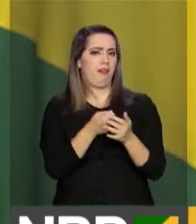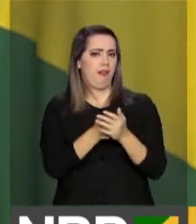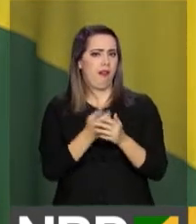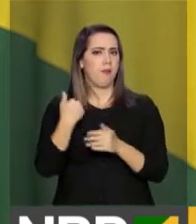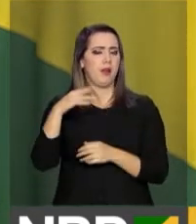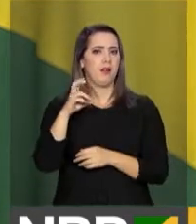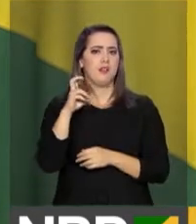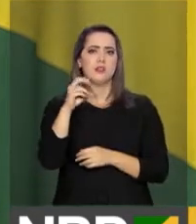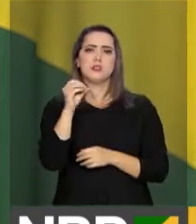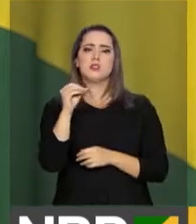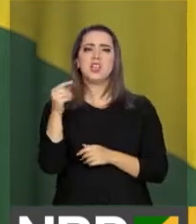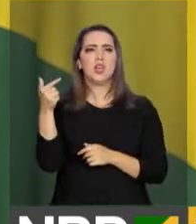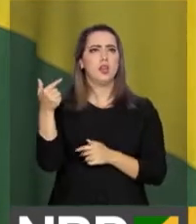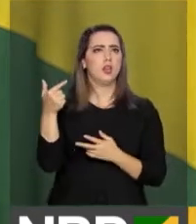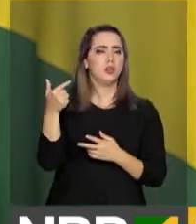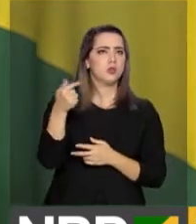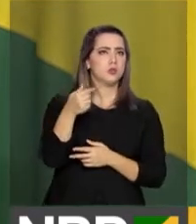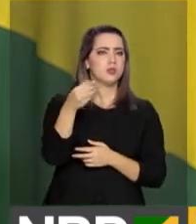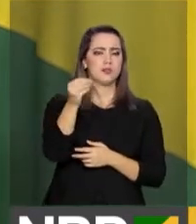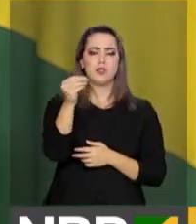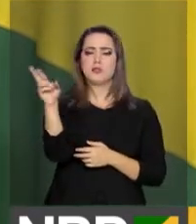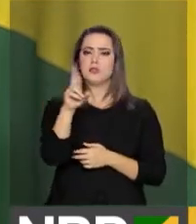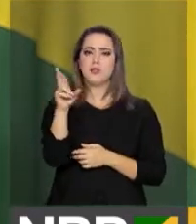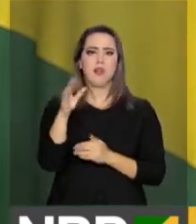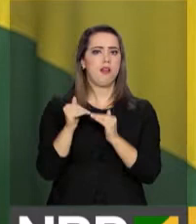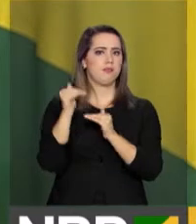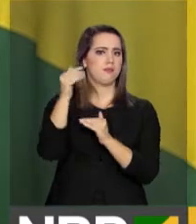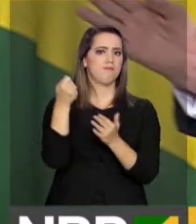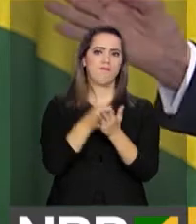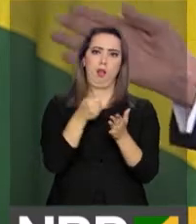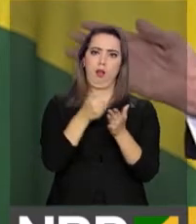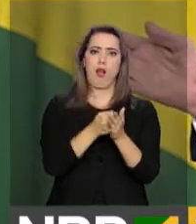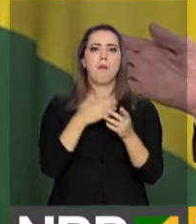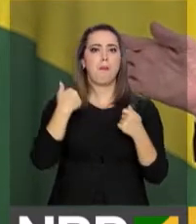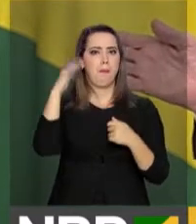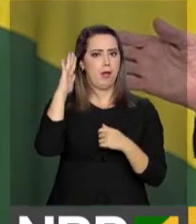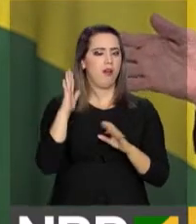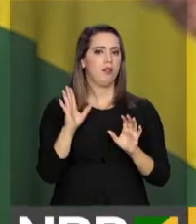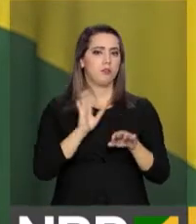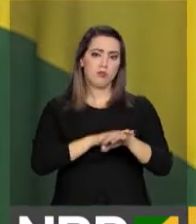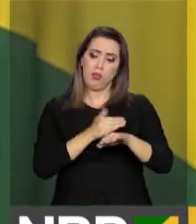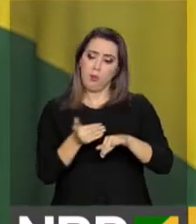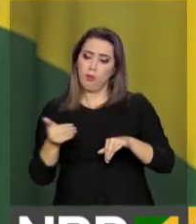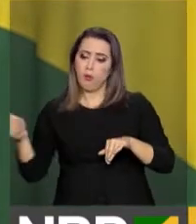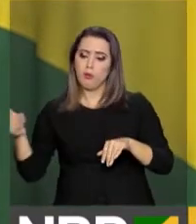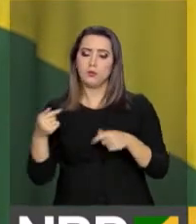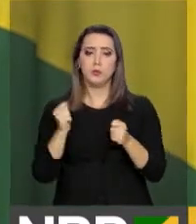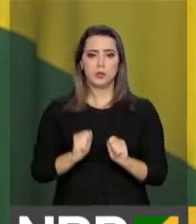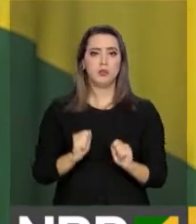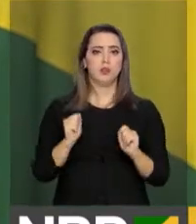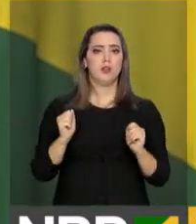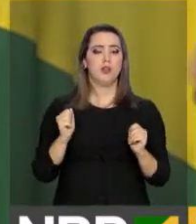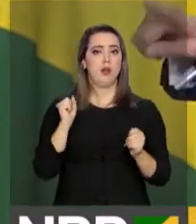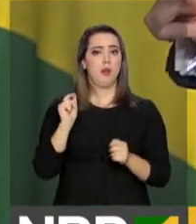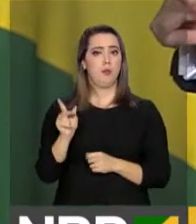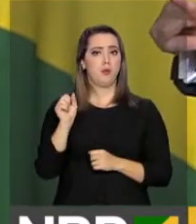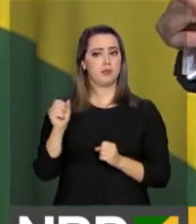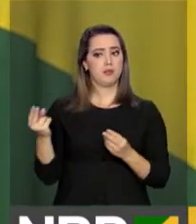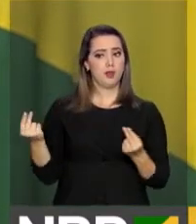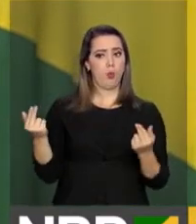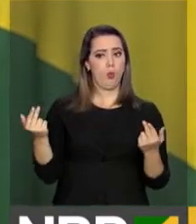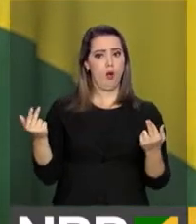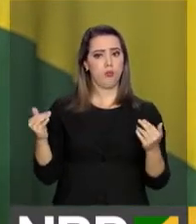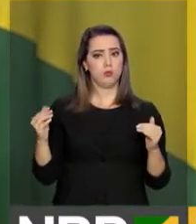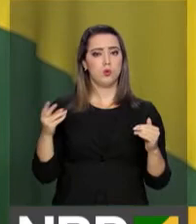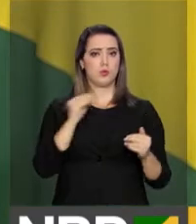500 700 e 800 mil reais não sei durante um certo período para poder aposentar sua integralidade